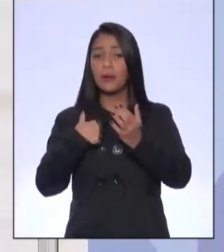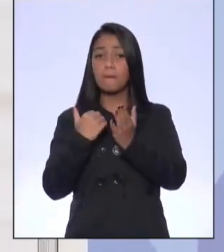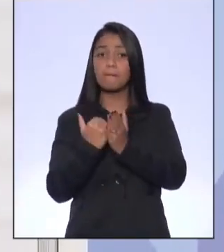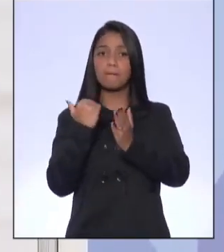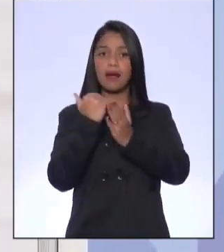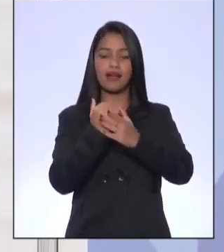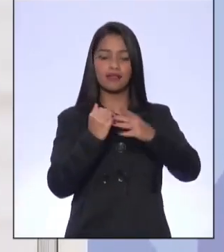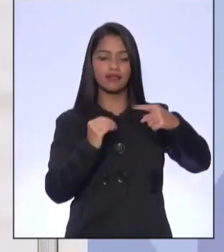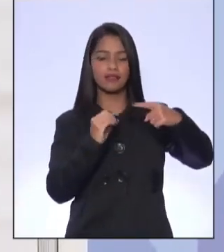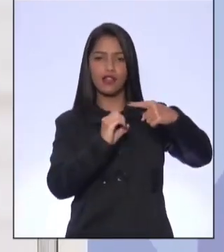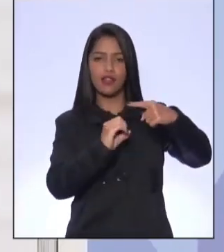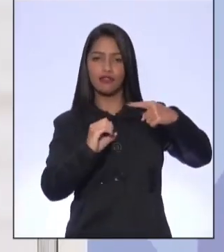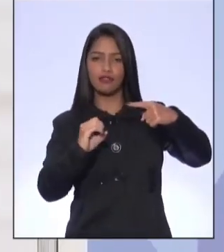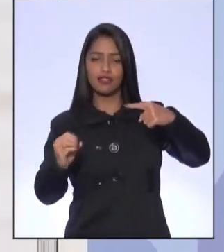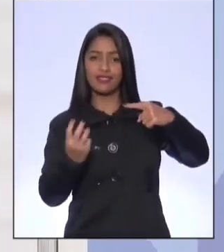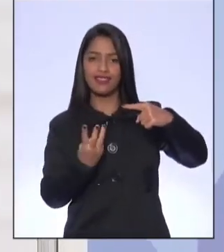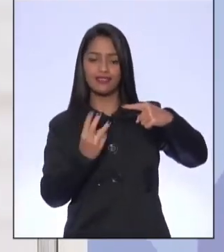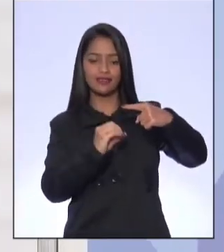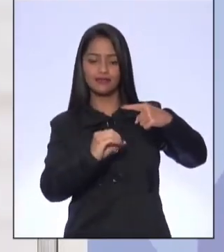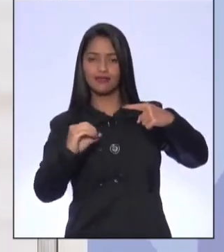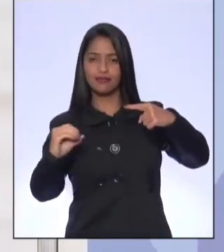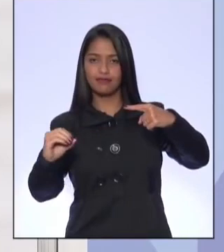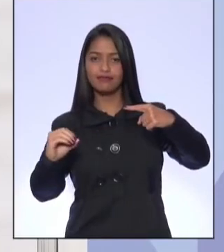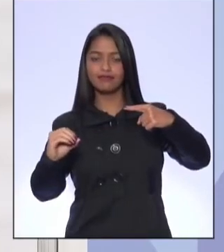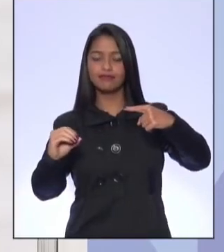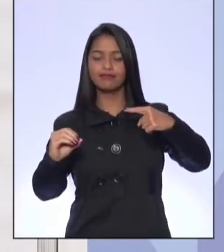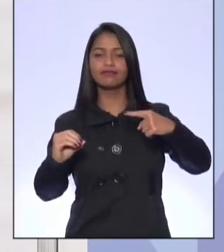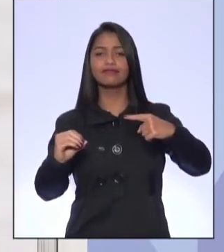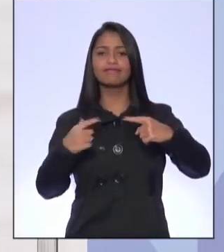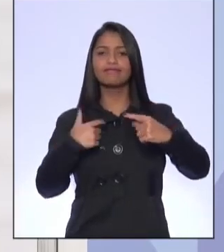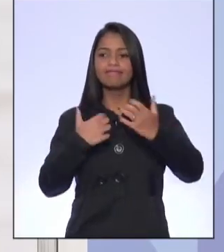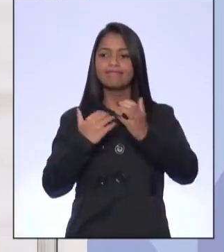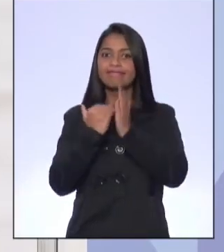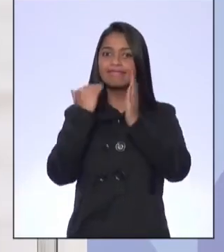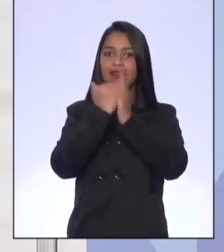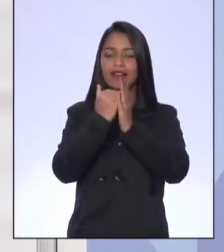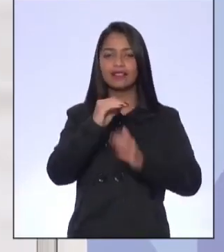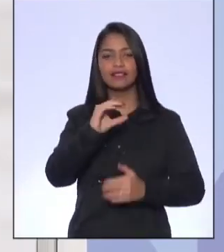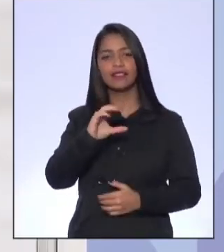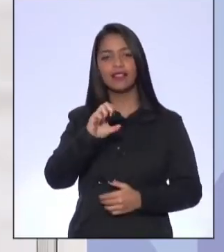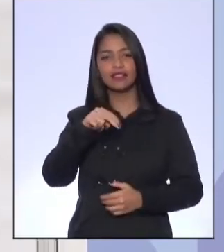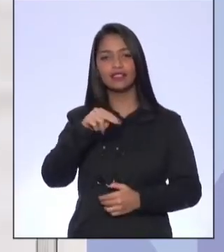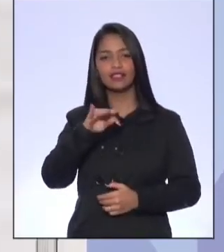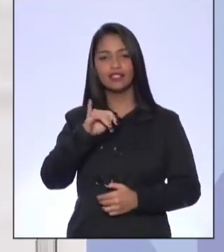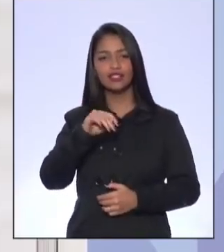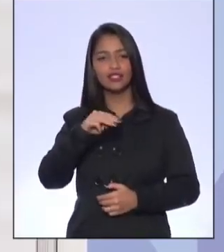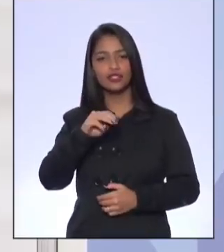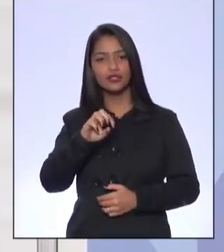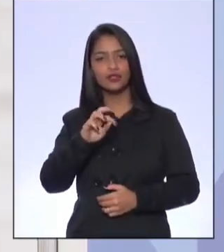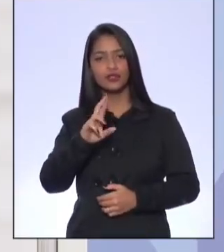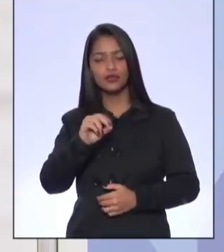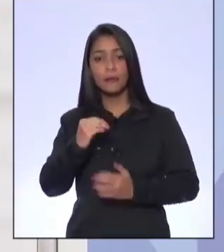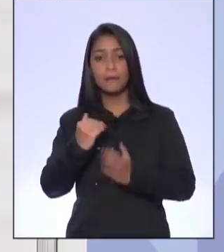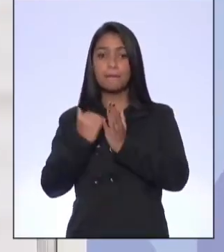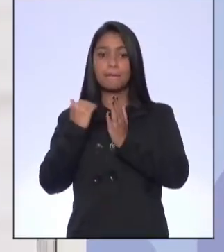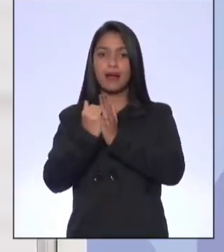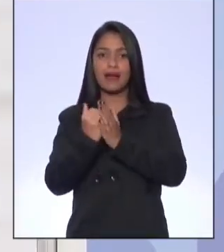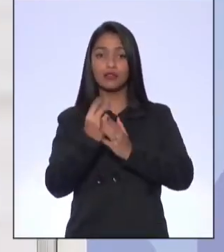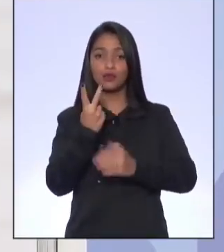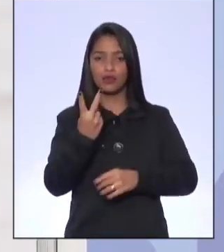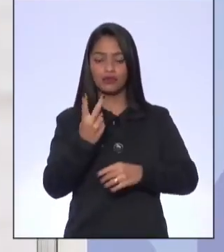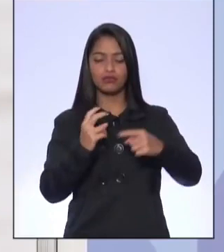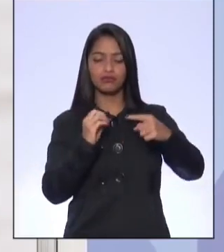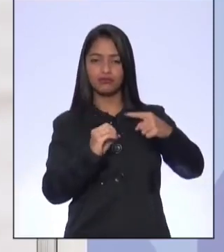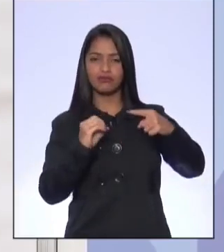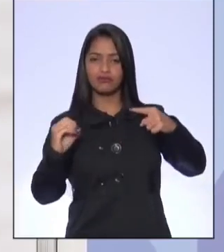quilômetro para metro, eu acrescentei três zeros. E centímetro, eu acrescento mais dois zeros. Então, se eu olhar aqui,